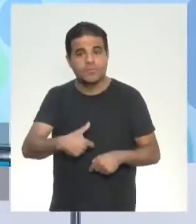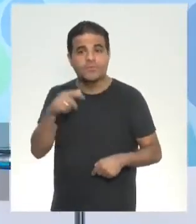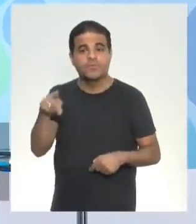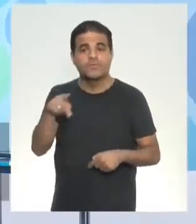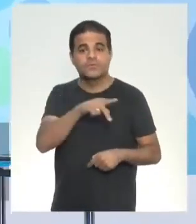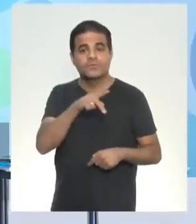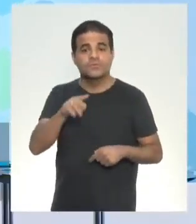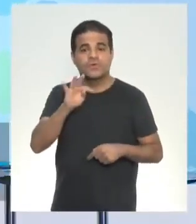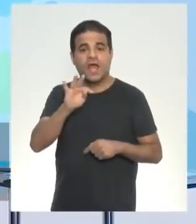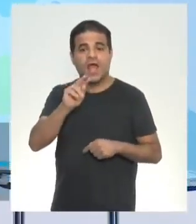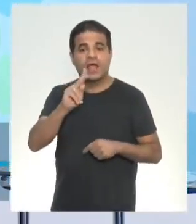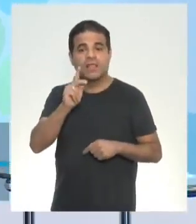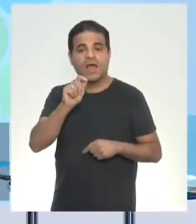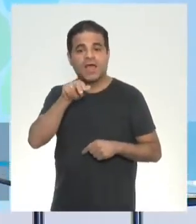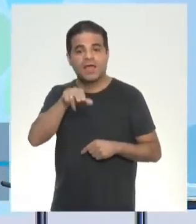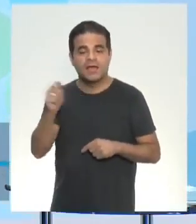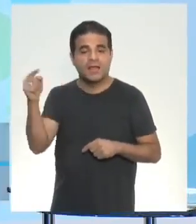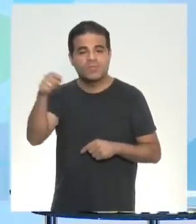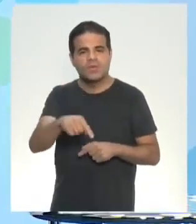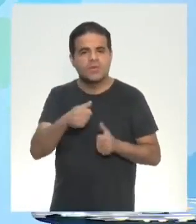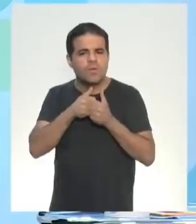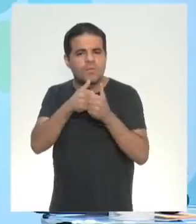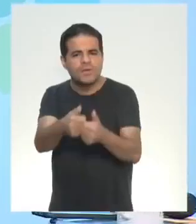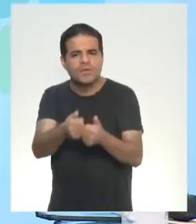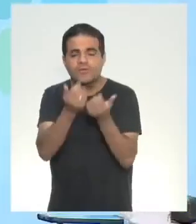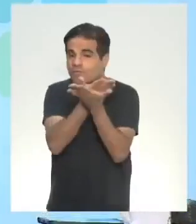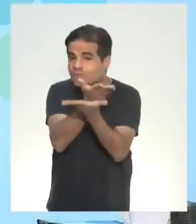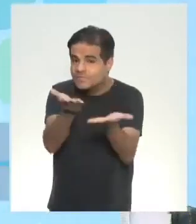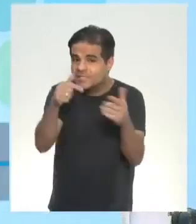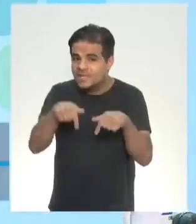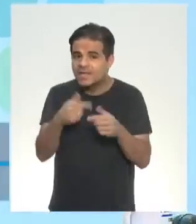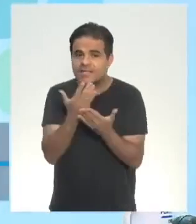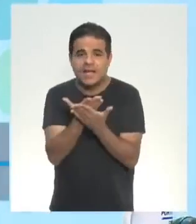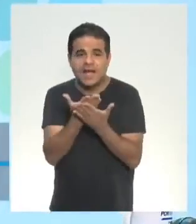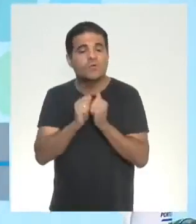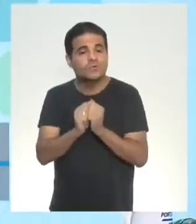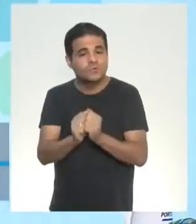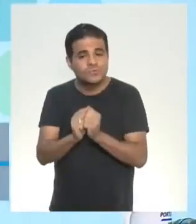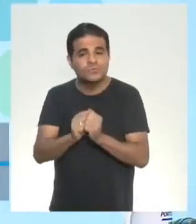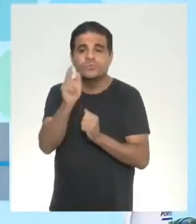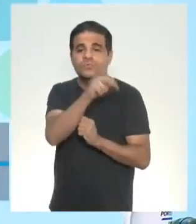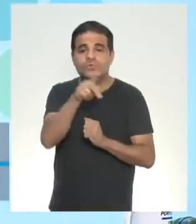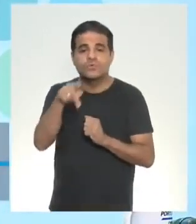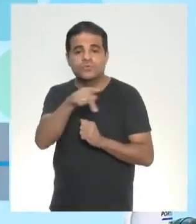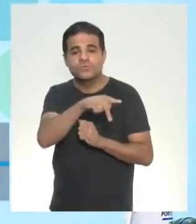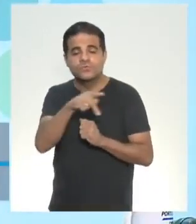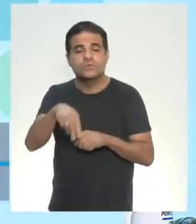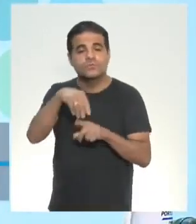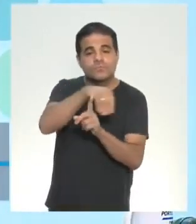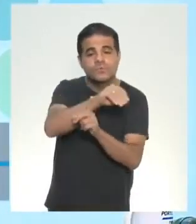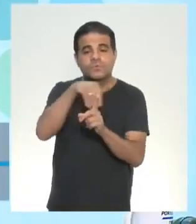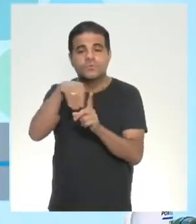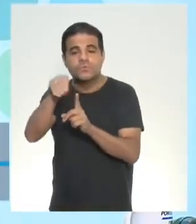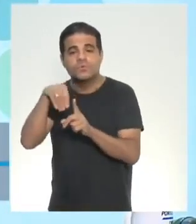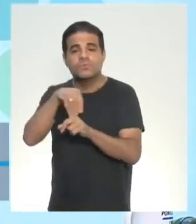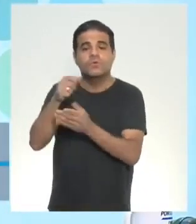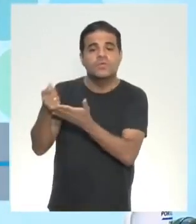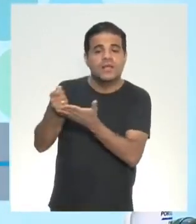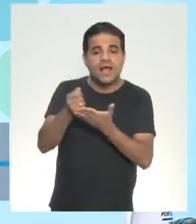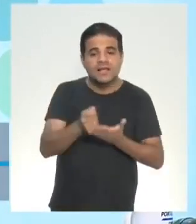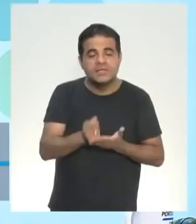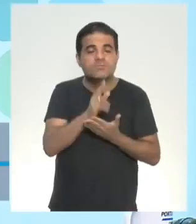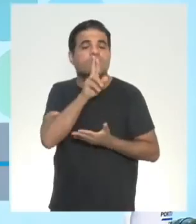Tayana, para quem não me conhece, estarei acompanhando vocês aqui nessa aula, juntamente com os professores que estarão mediando, trazendo